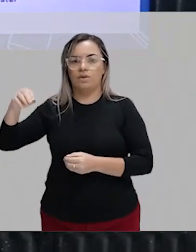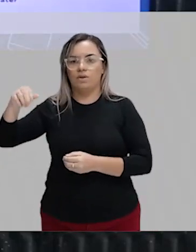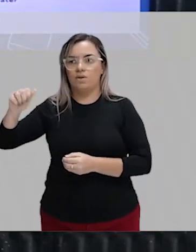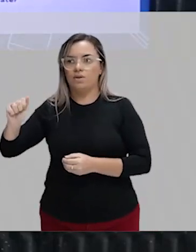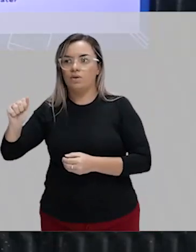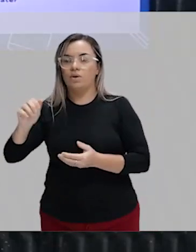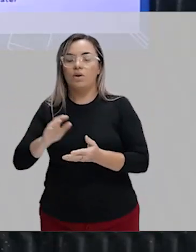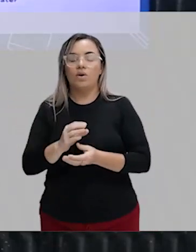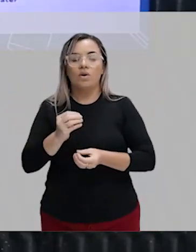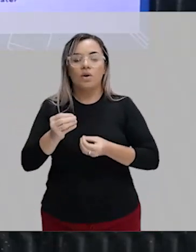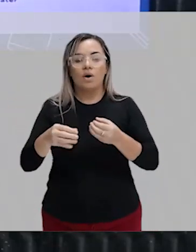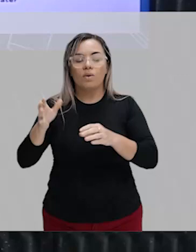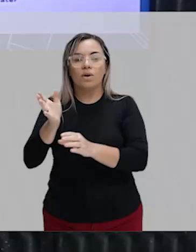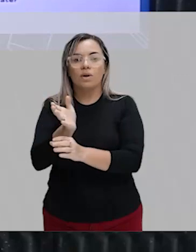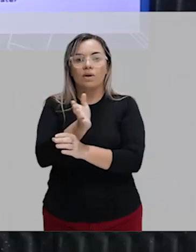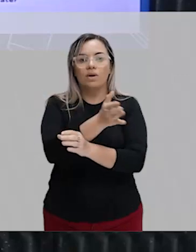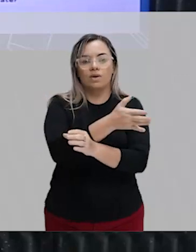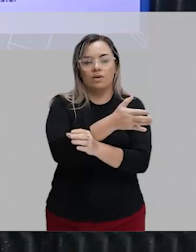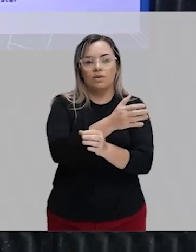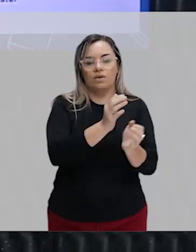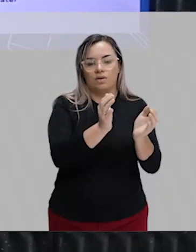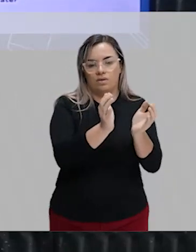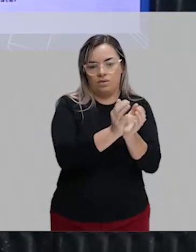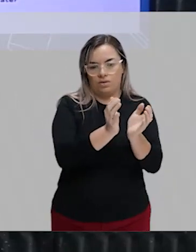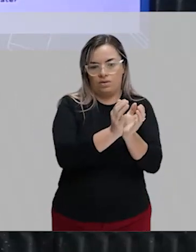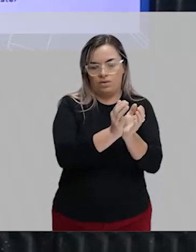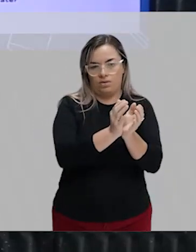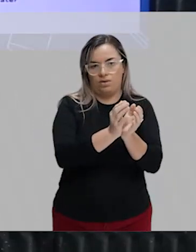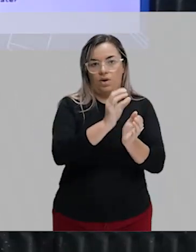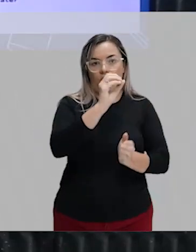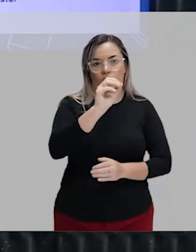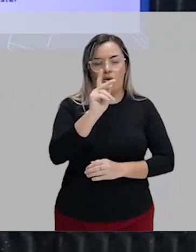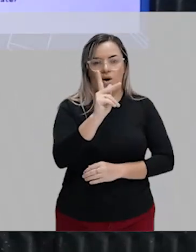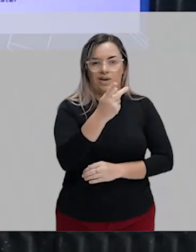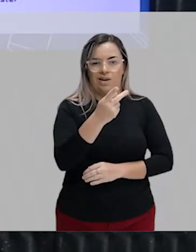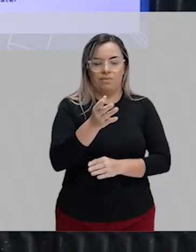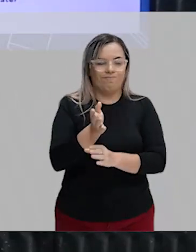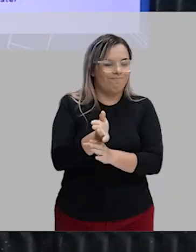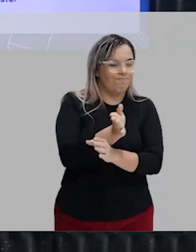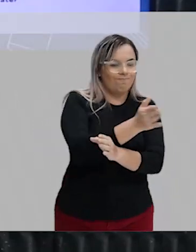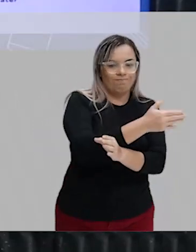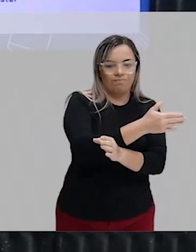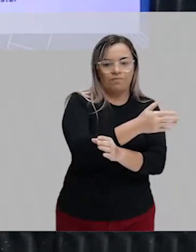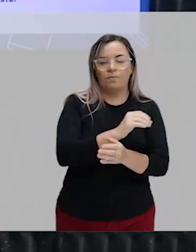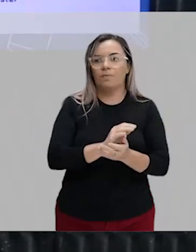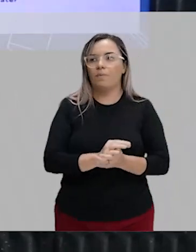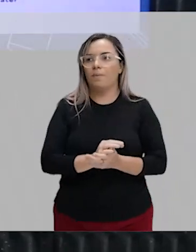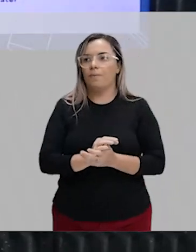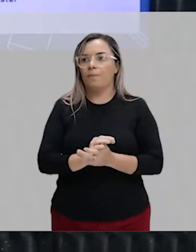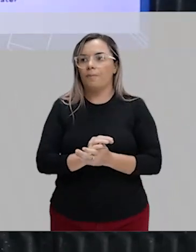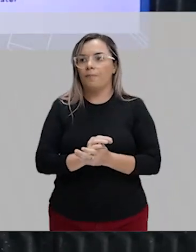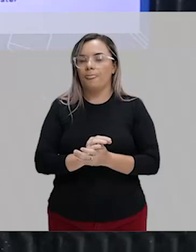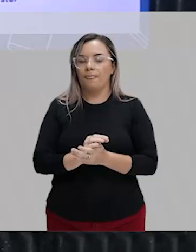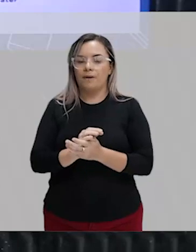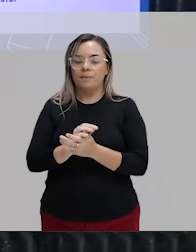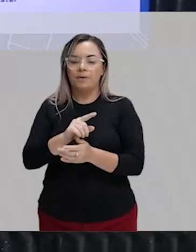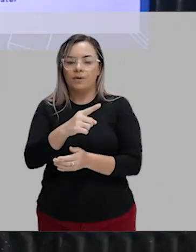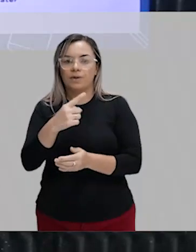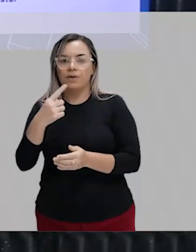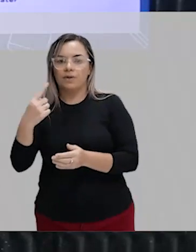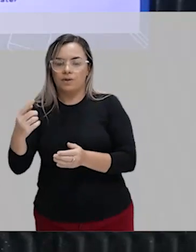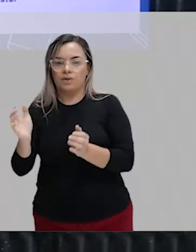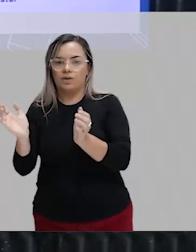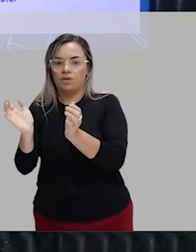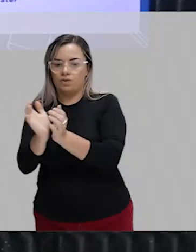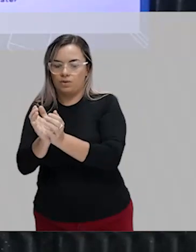ácido carboxílico vai ser a hidroxila, OH. E o átomo que vai sair do